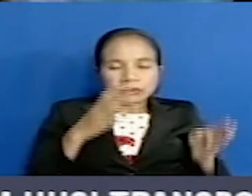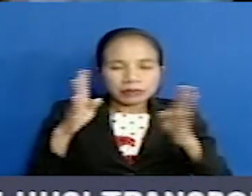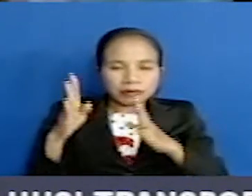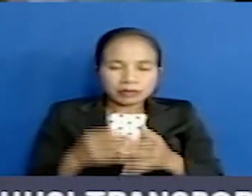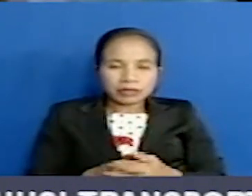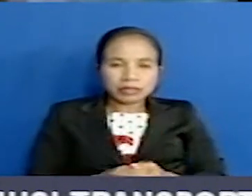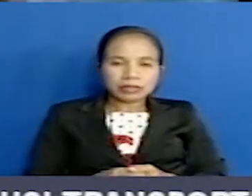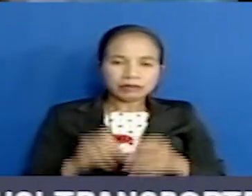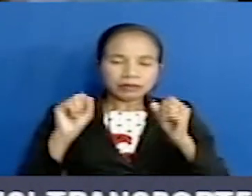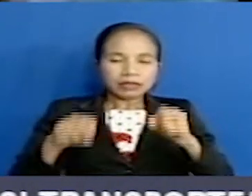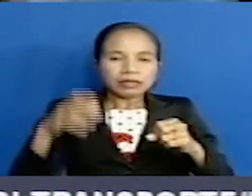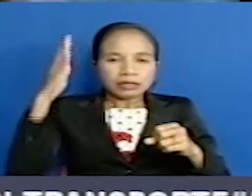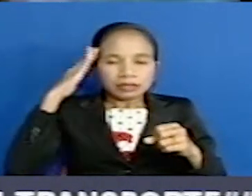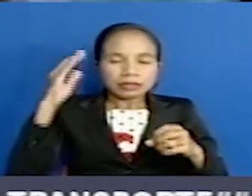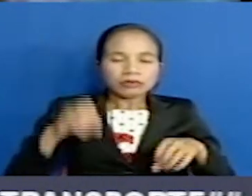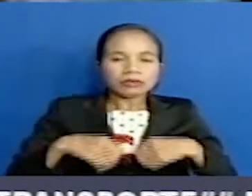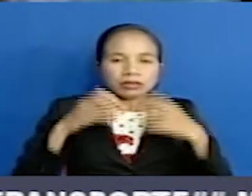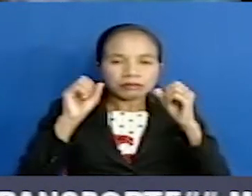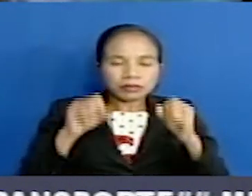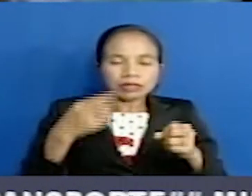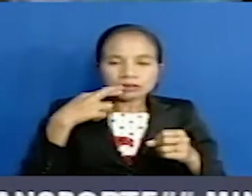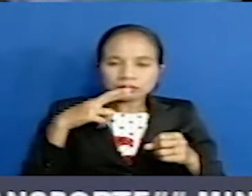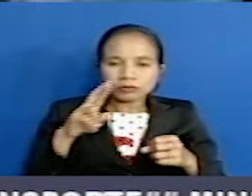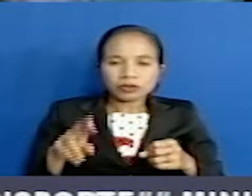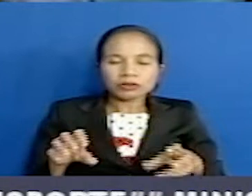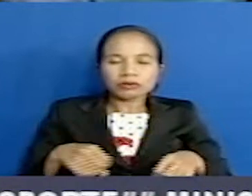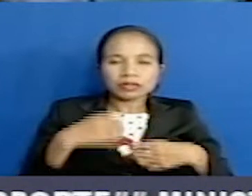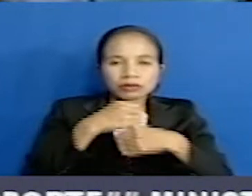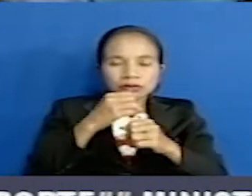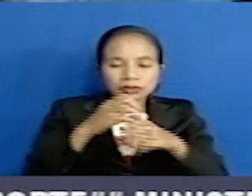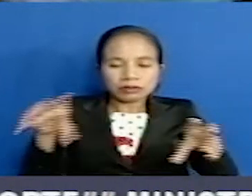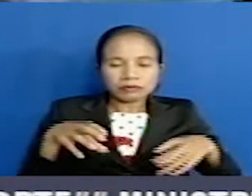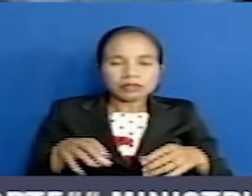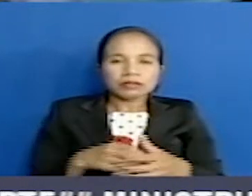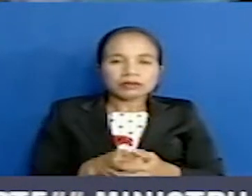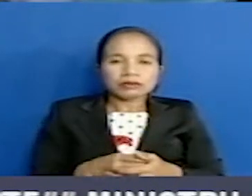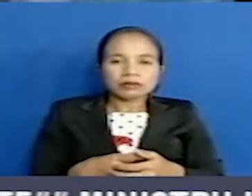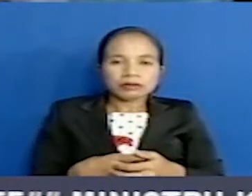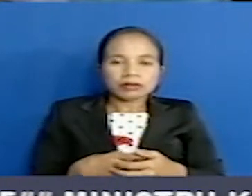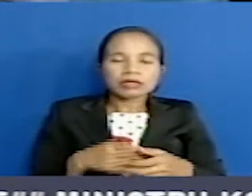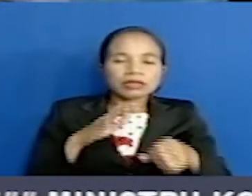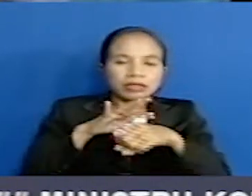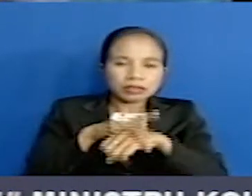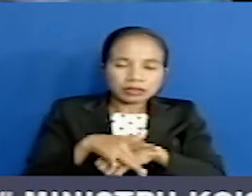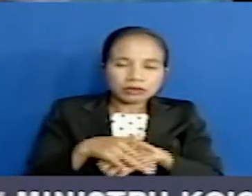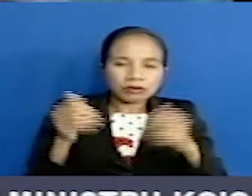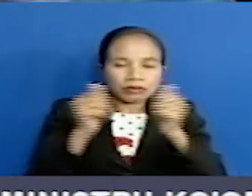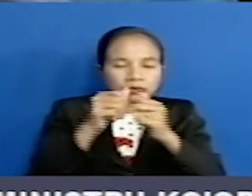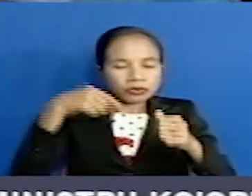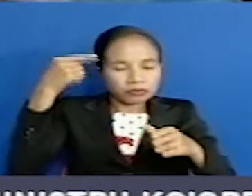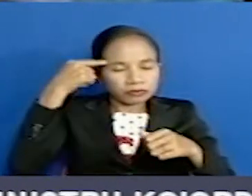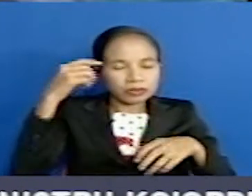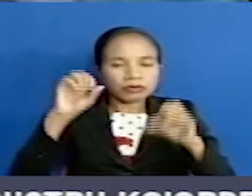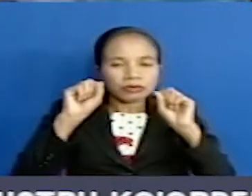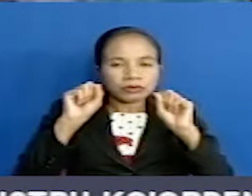preparado em termos de conhecimentos, em Insama te responde, o insama halu sistema alerta cedo, ha mutu ko governo, e nunemos o insama kambele